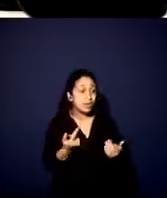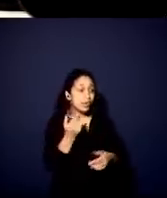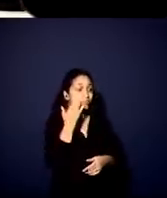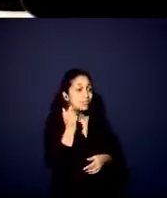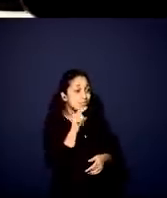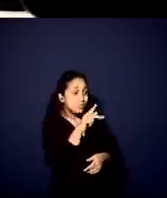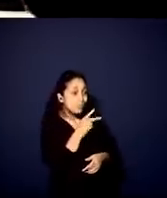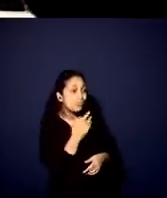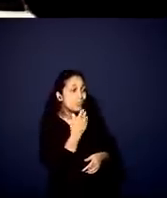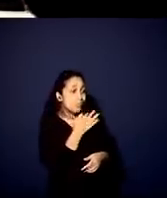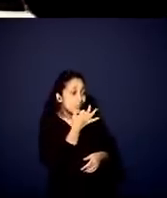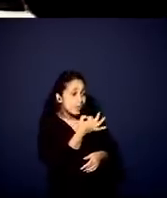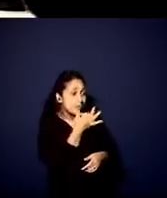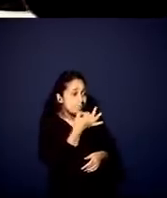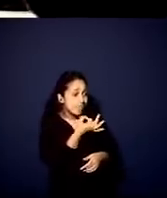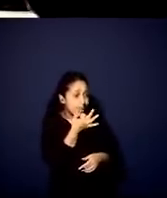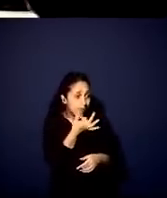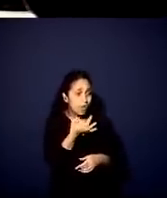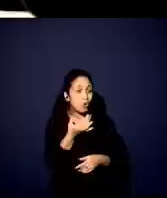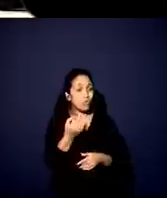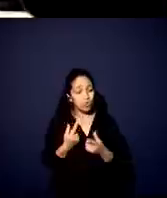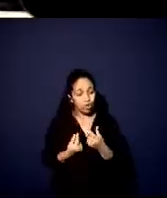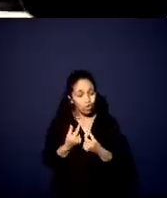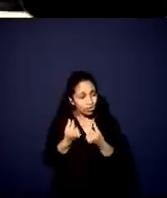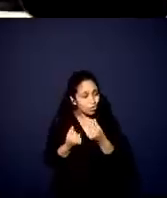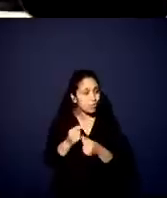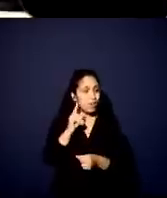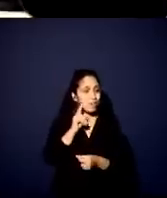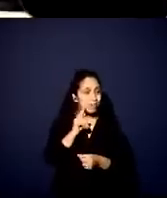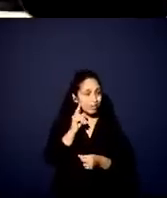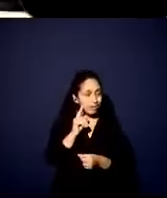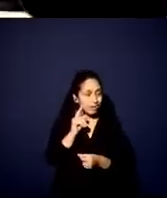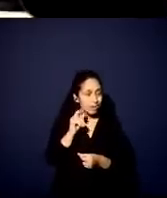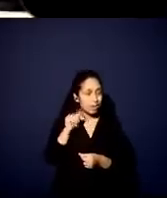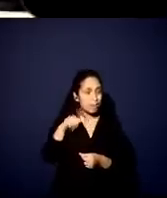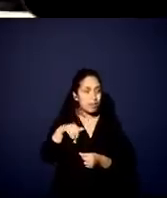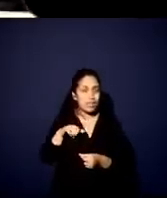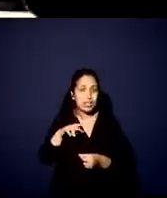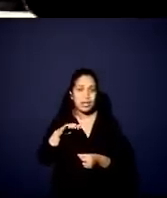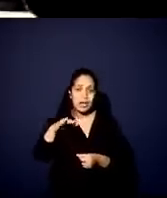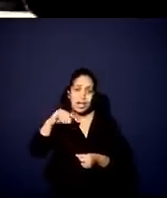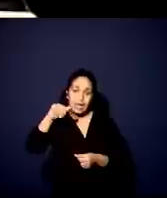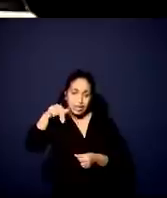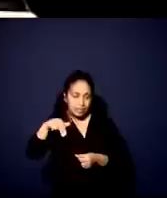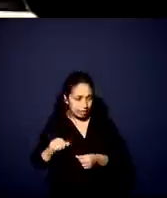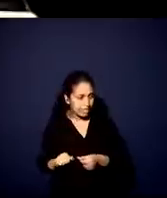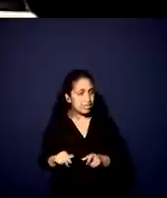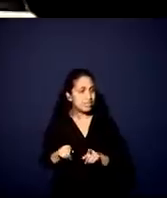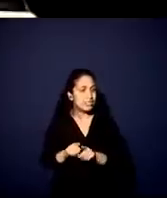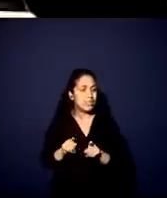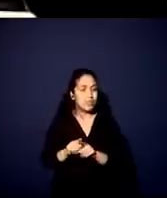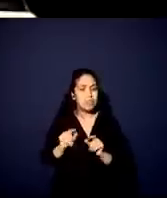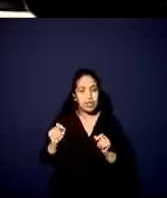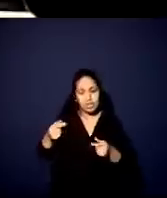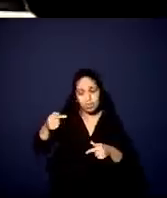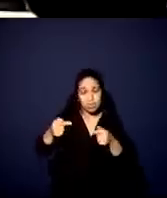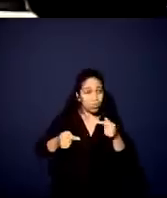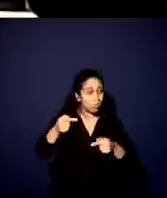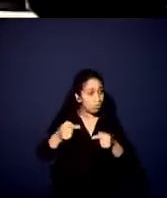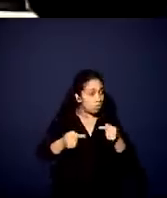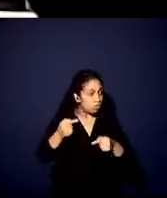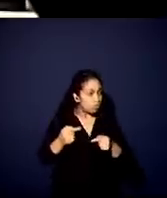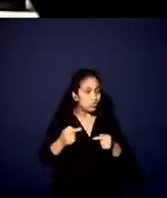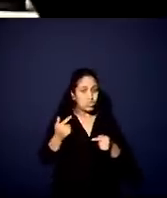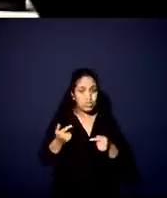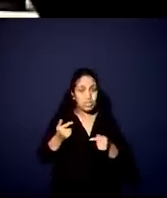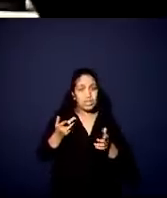a sua opinião sobre a economia americana se a gente olhar o mercado de trabalho tá super aquecido a economia agora a gente se discute eventualmente que